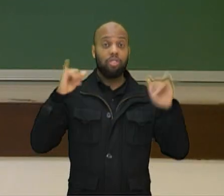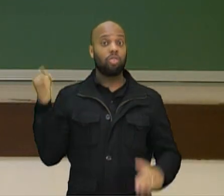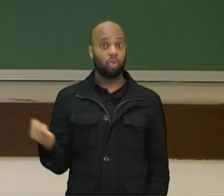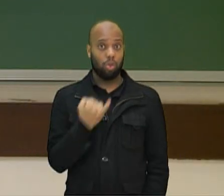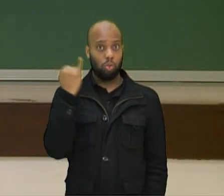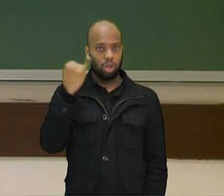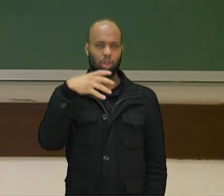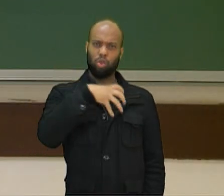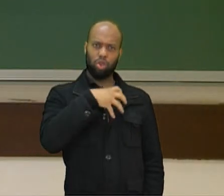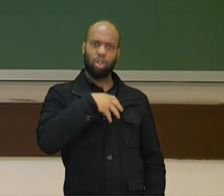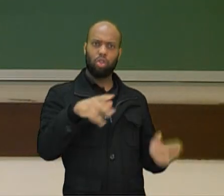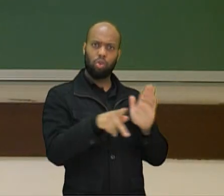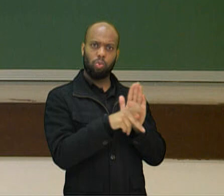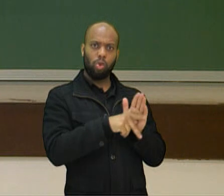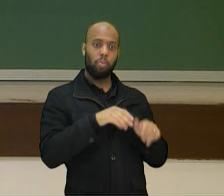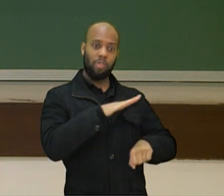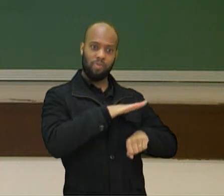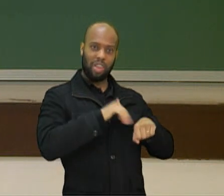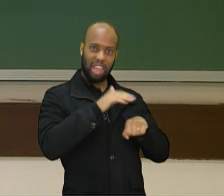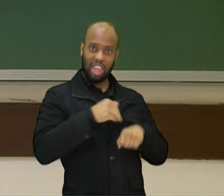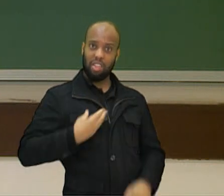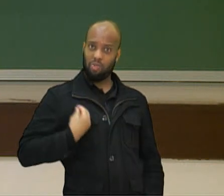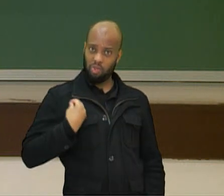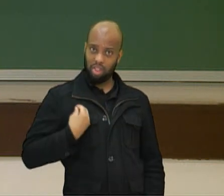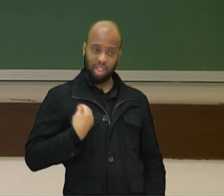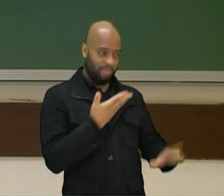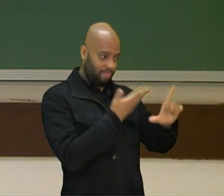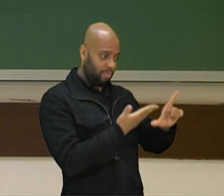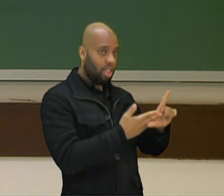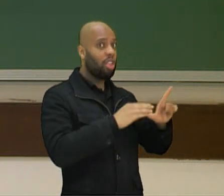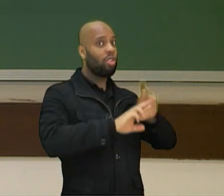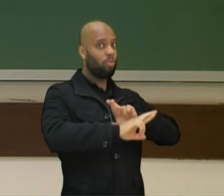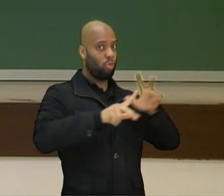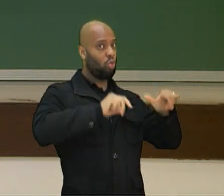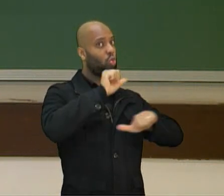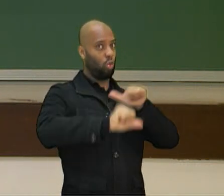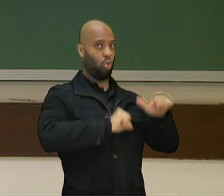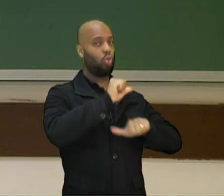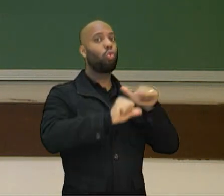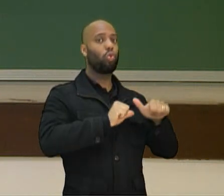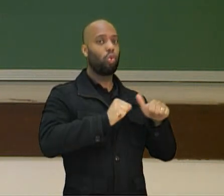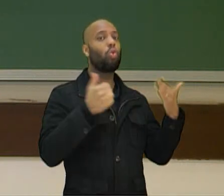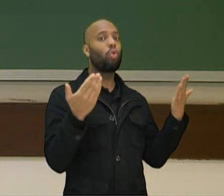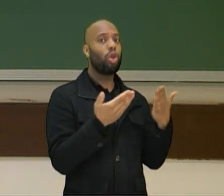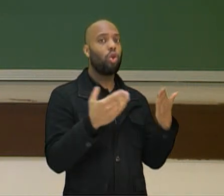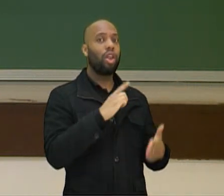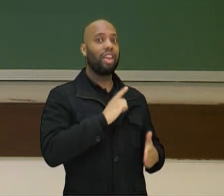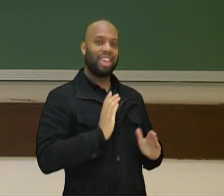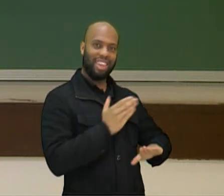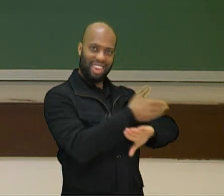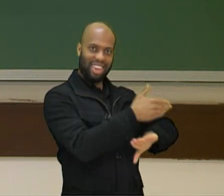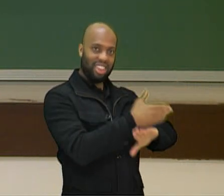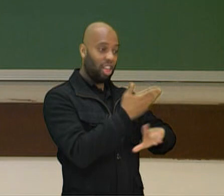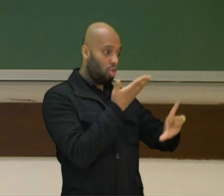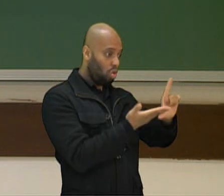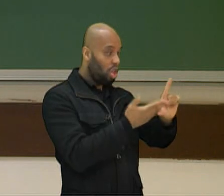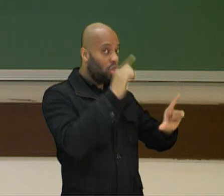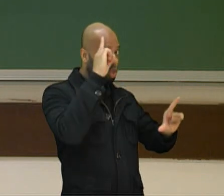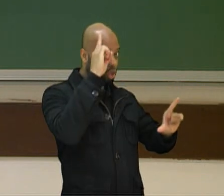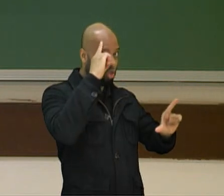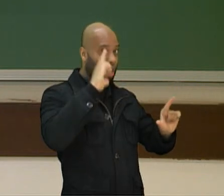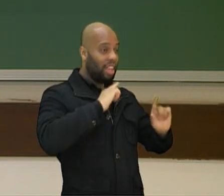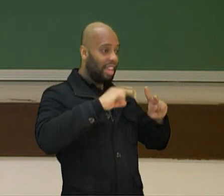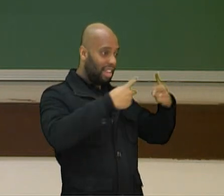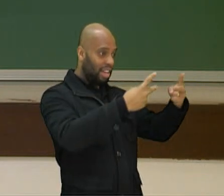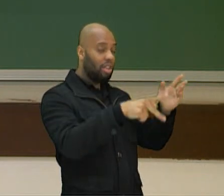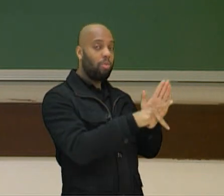importante para você. A forma de validação da presença no Google Classroom, ela mudou. Agora você deverá acessar diariamente o Google